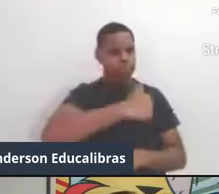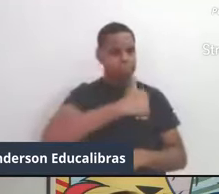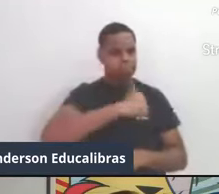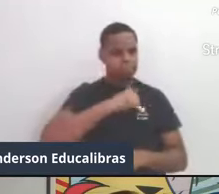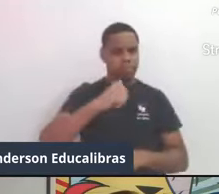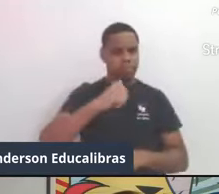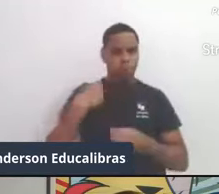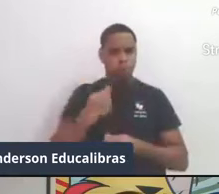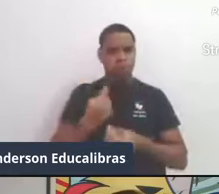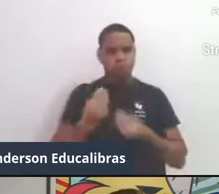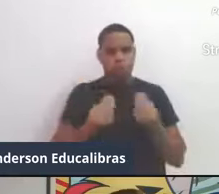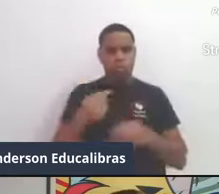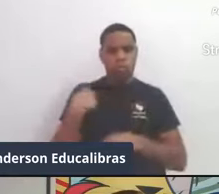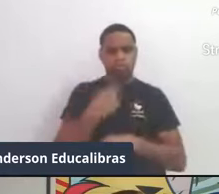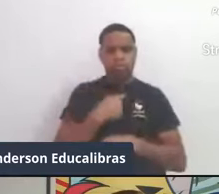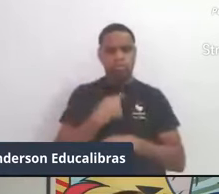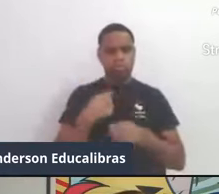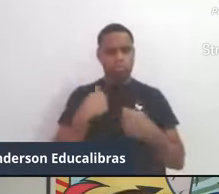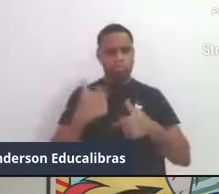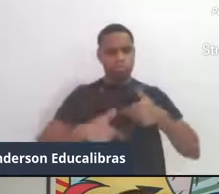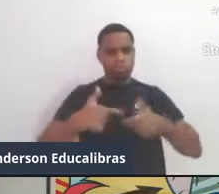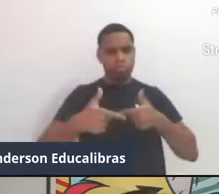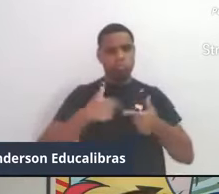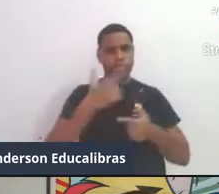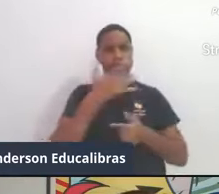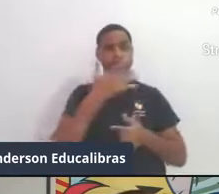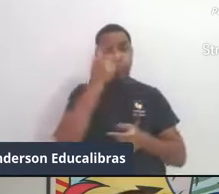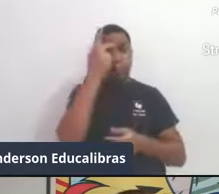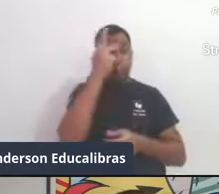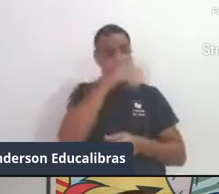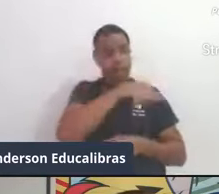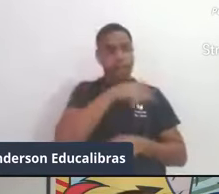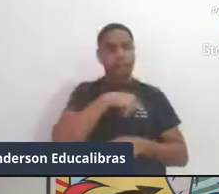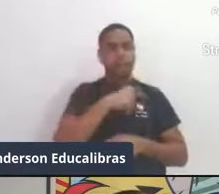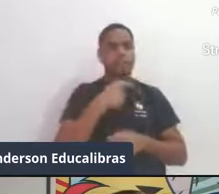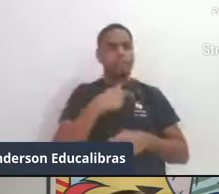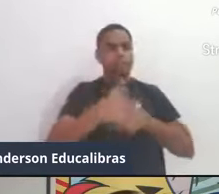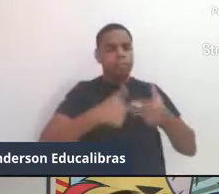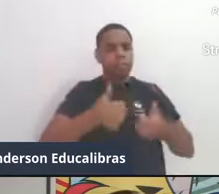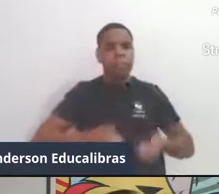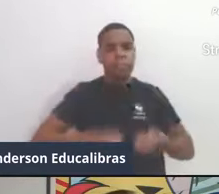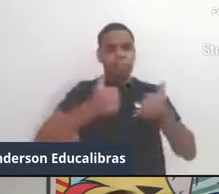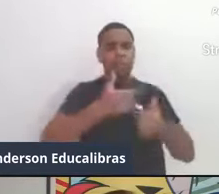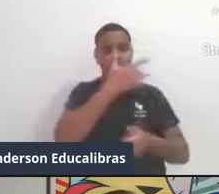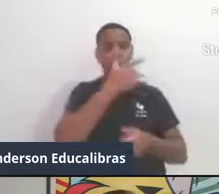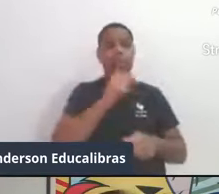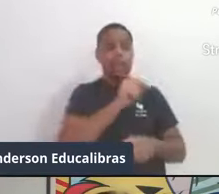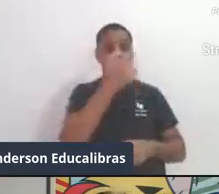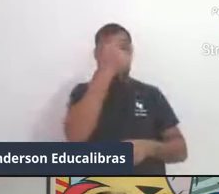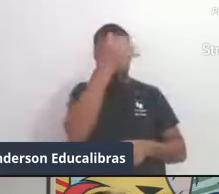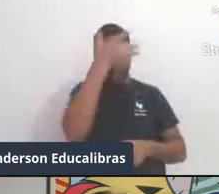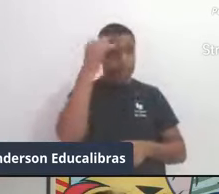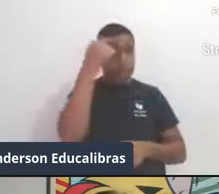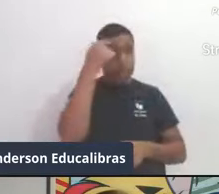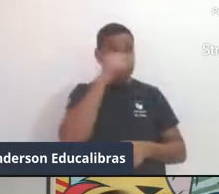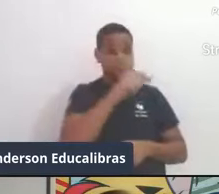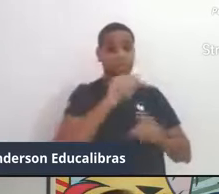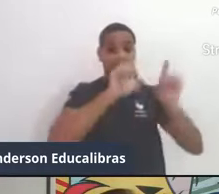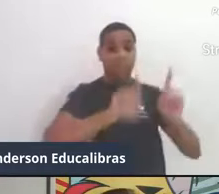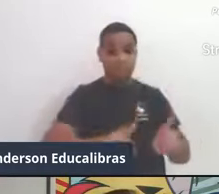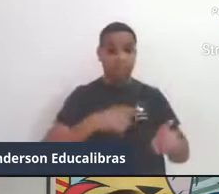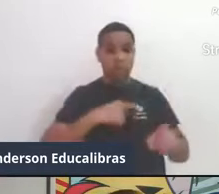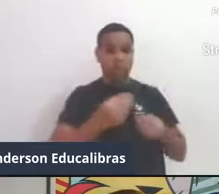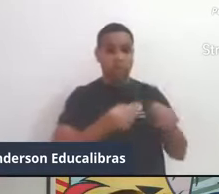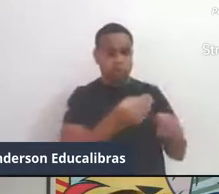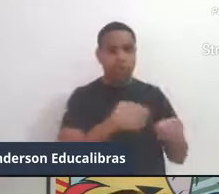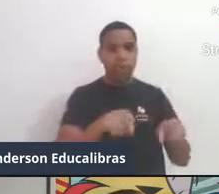pode prestar um serviço melhor para os nossos clientes com algum tipo de deficiência, pensar também nos fornecedores,